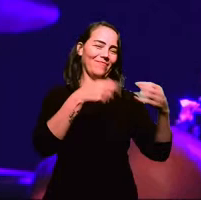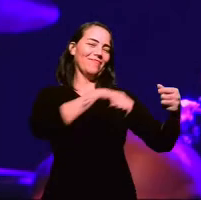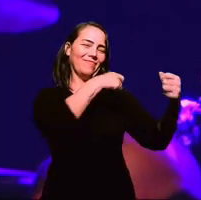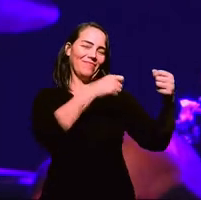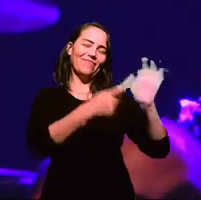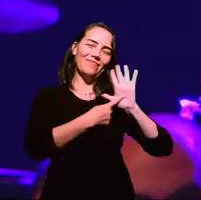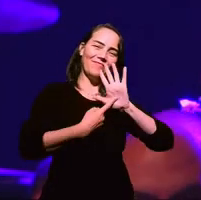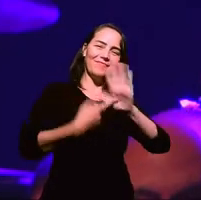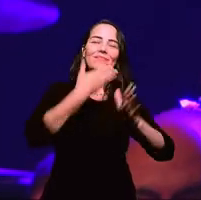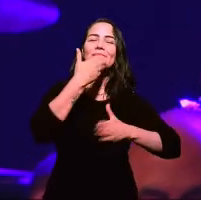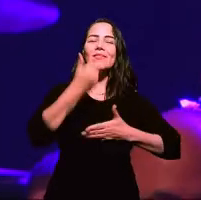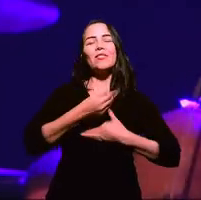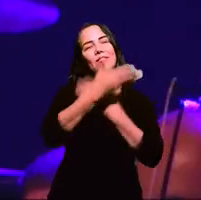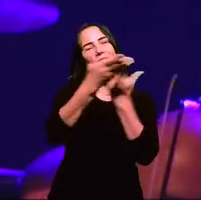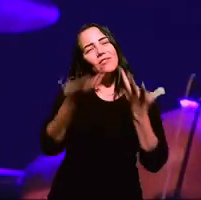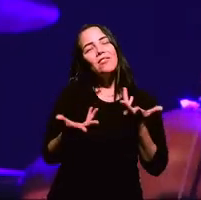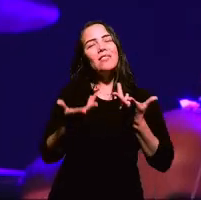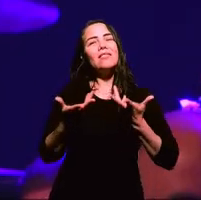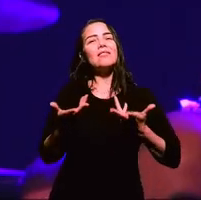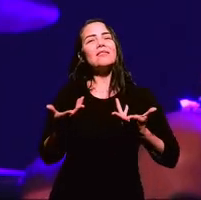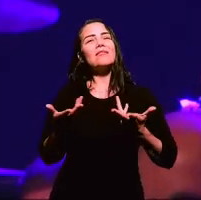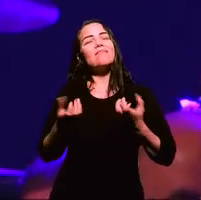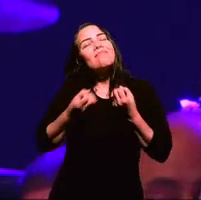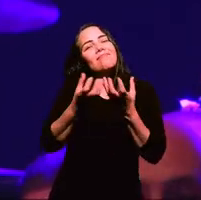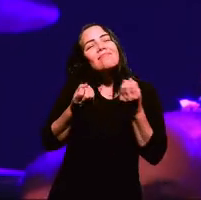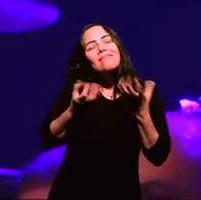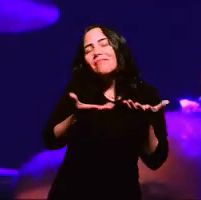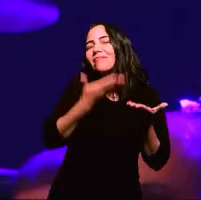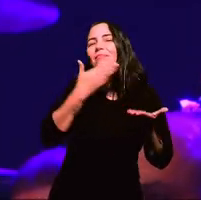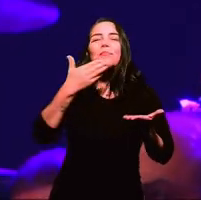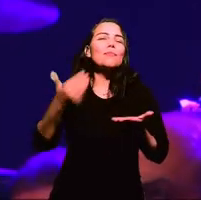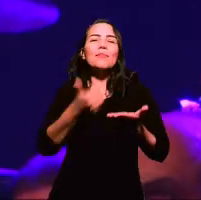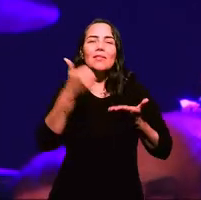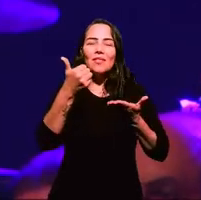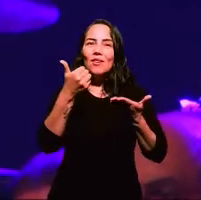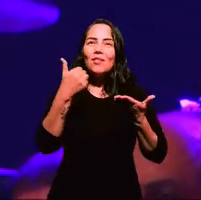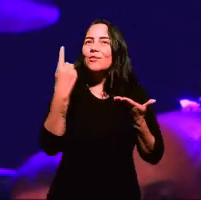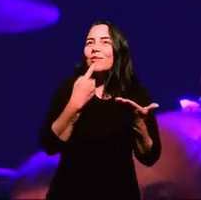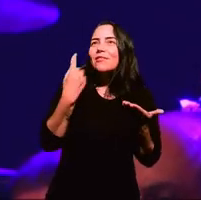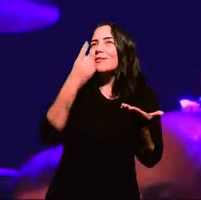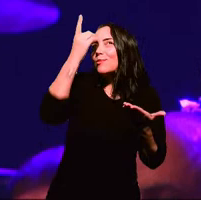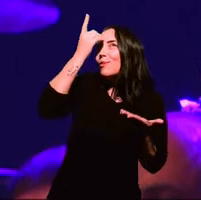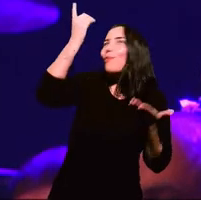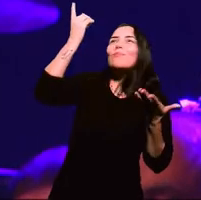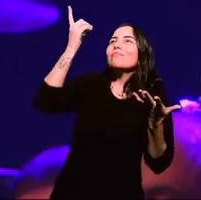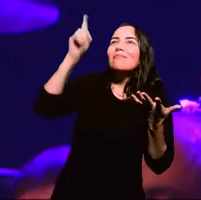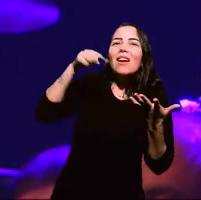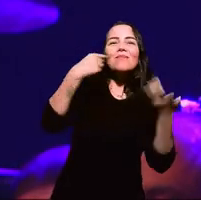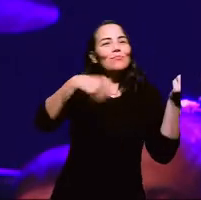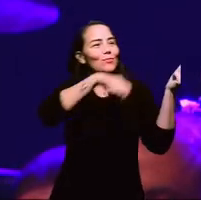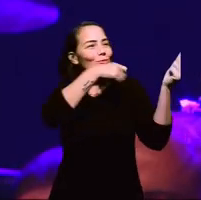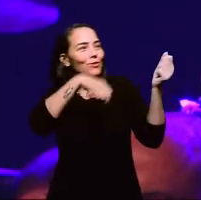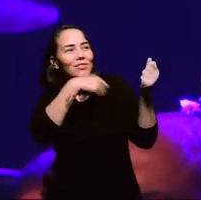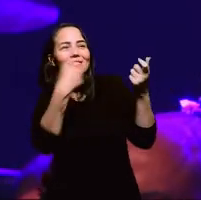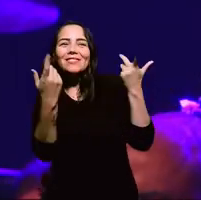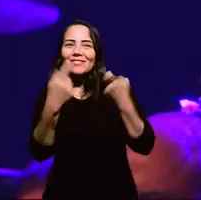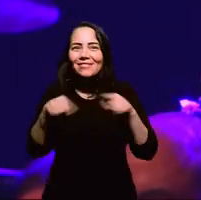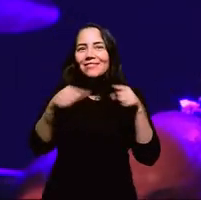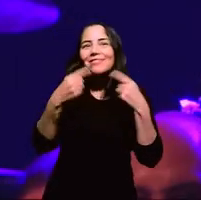o melhor por vocês, trazendo o melhor do nosso dom, que é a nossa